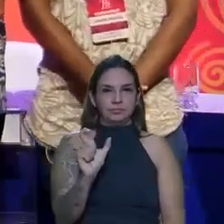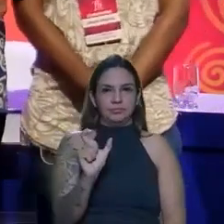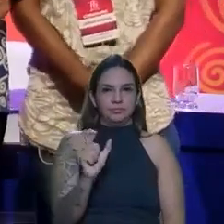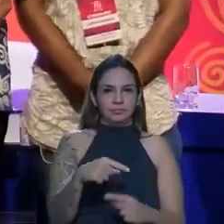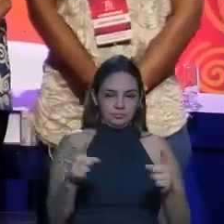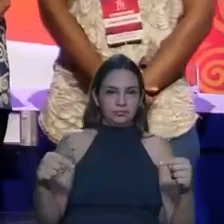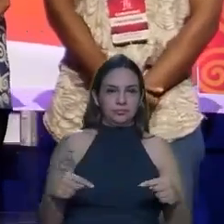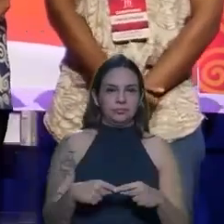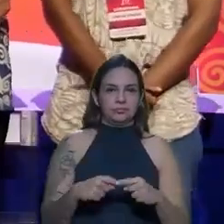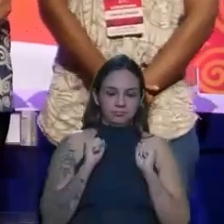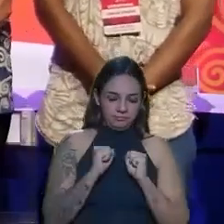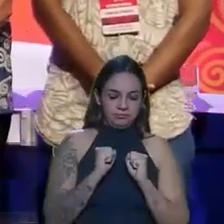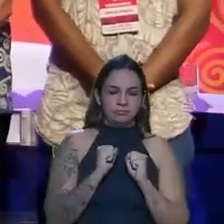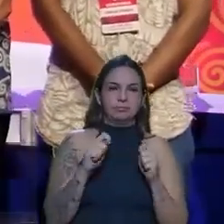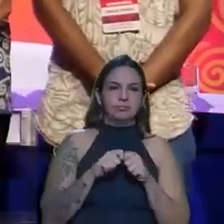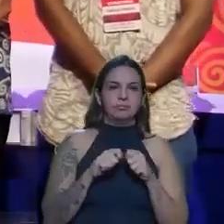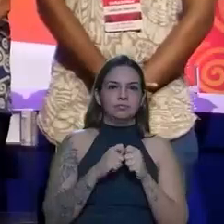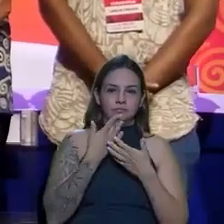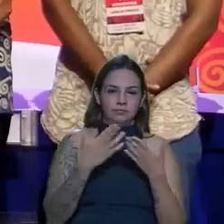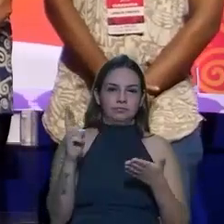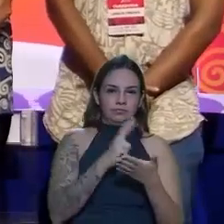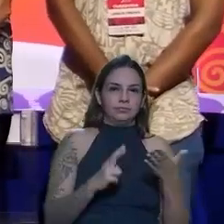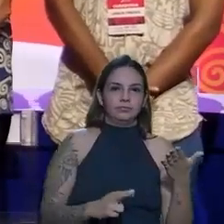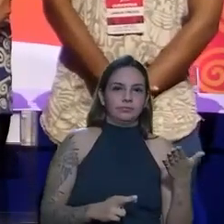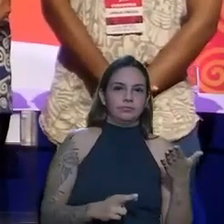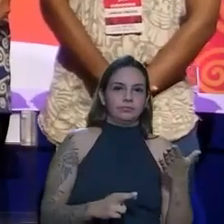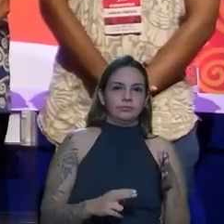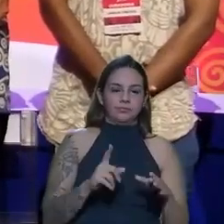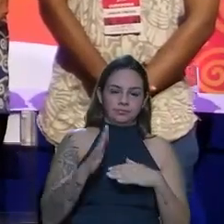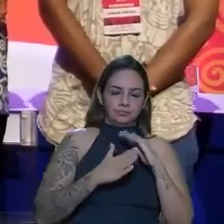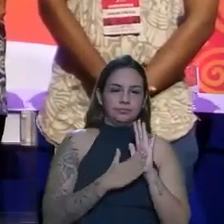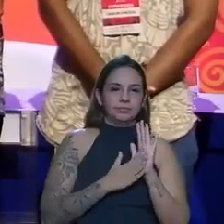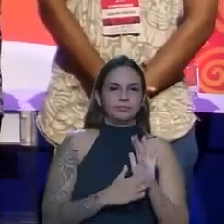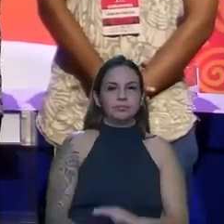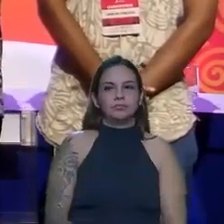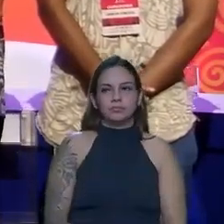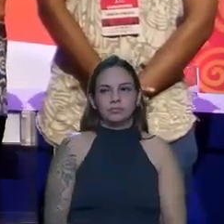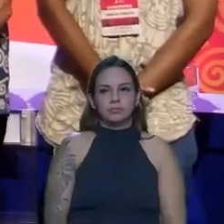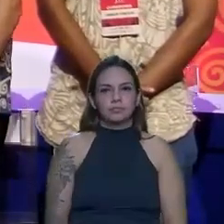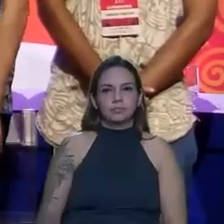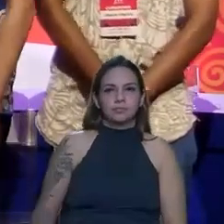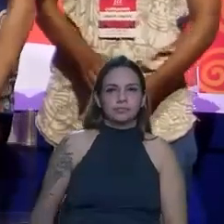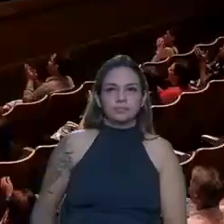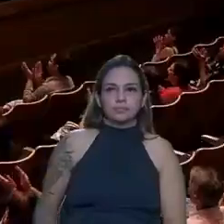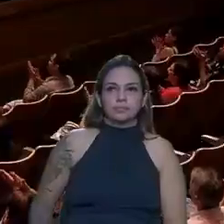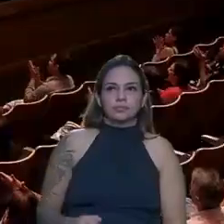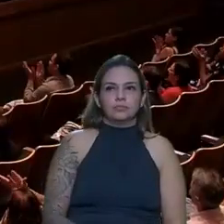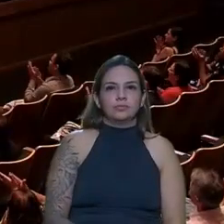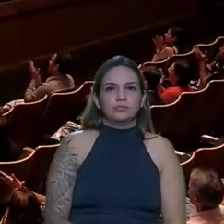para a sala de aula, e é possível que se façam grandes redações sobre essa proposta. Continuo passando?